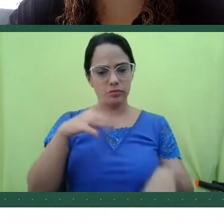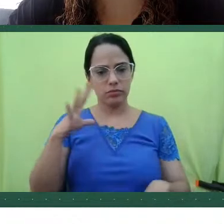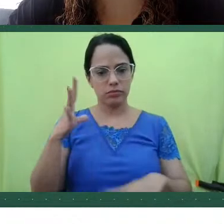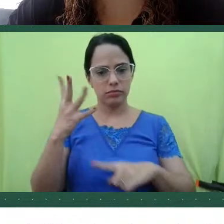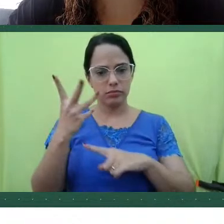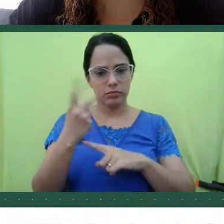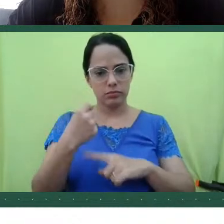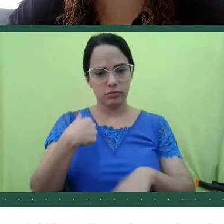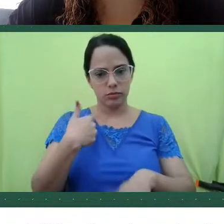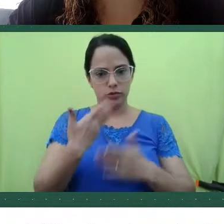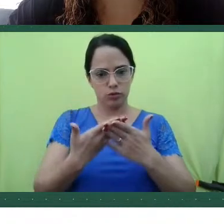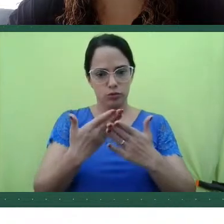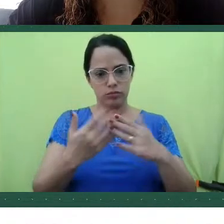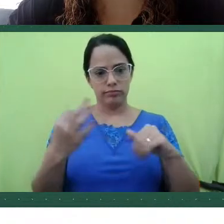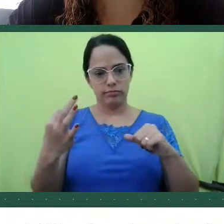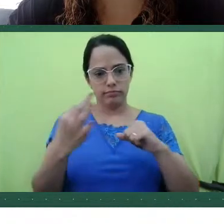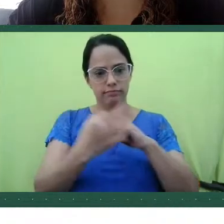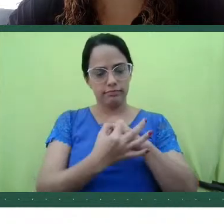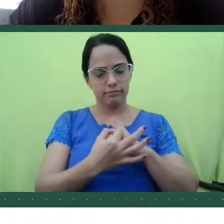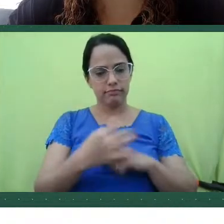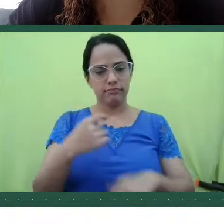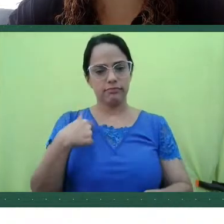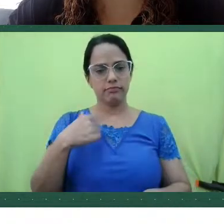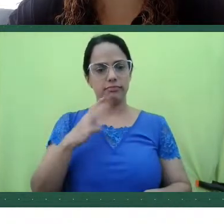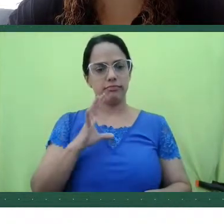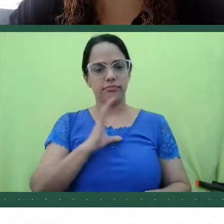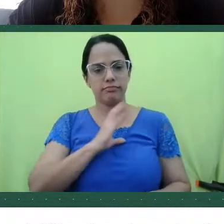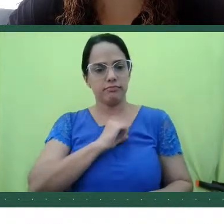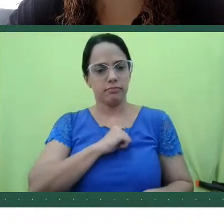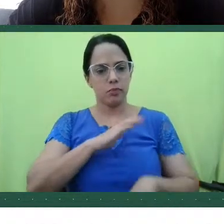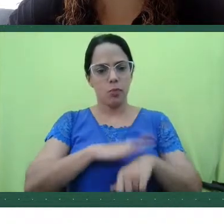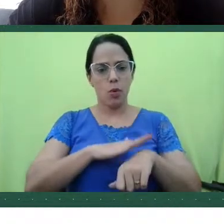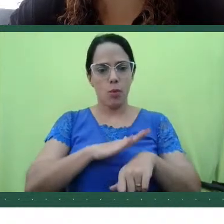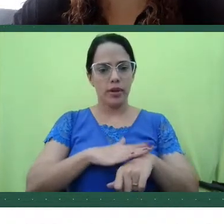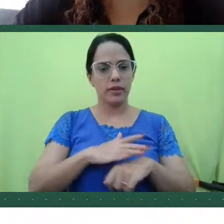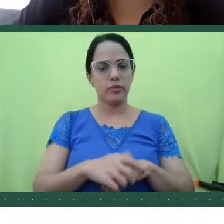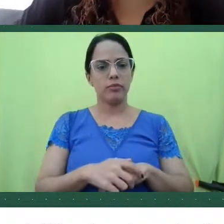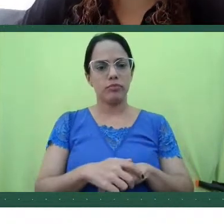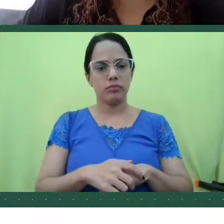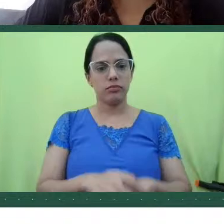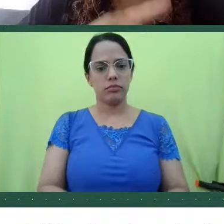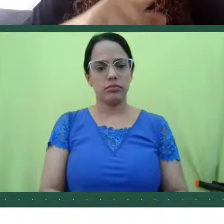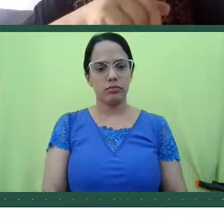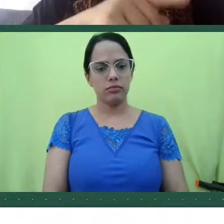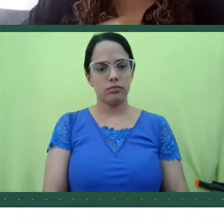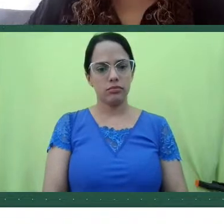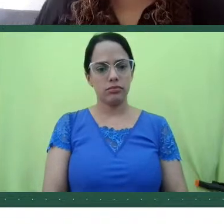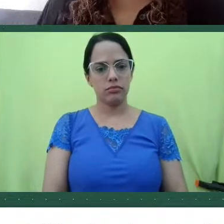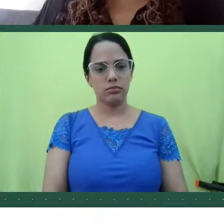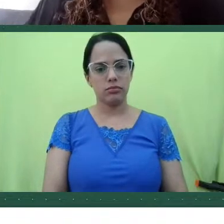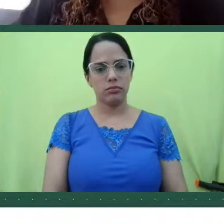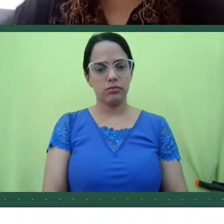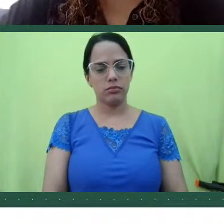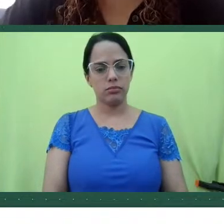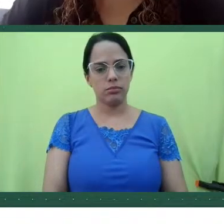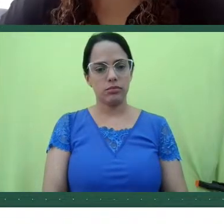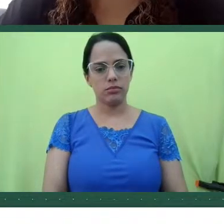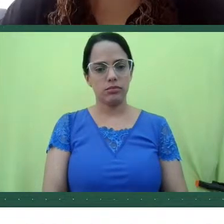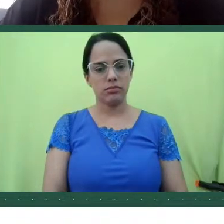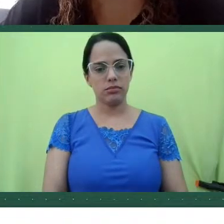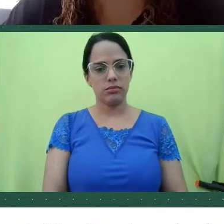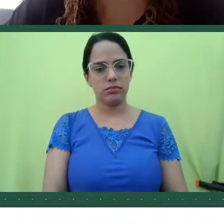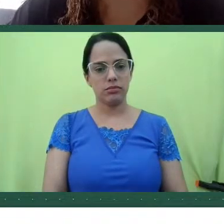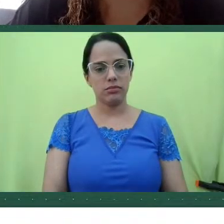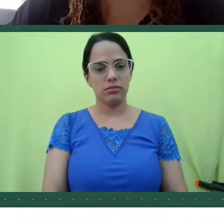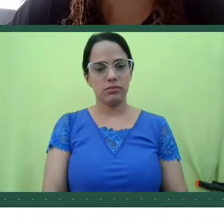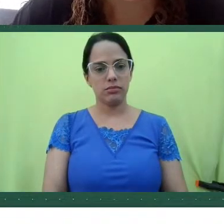aluno de graduação, estou adorando este momento rico. Sim, no final... É para tu. É para